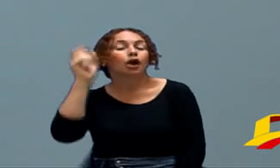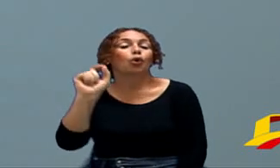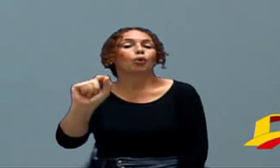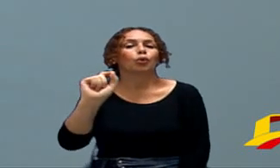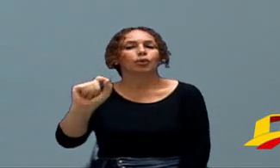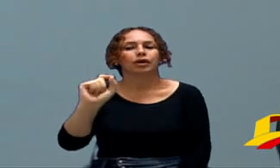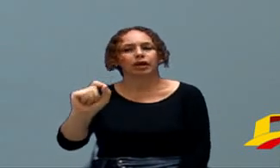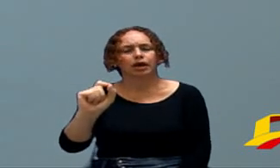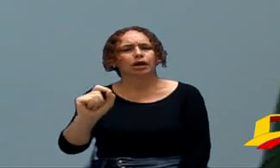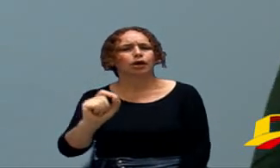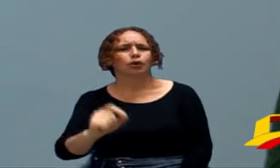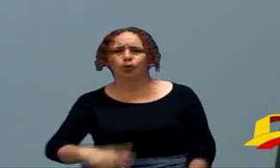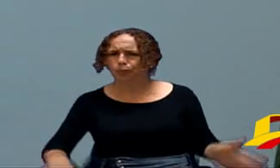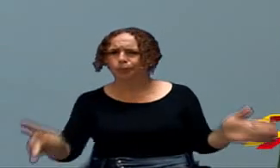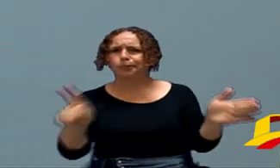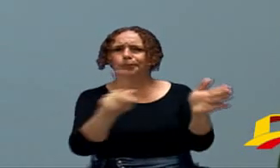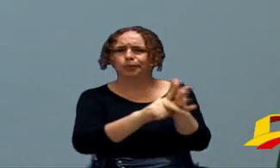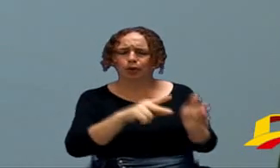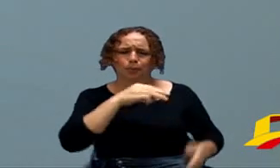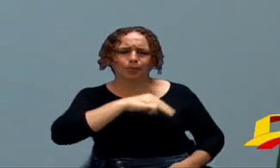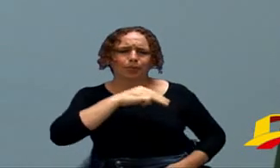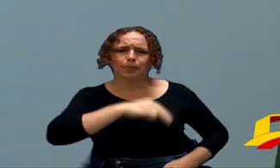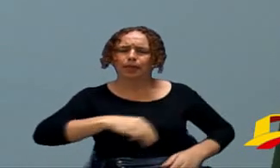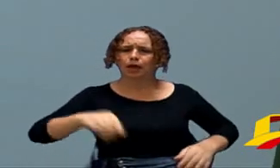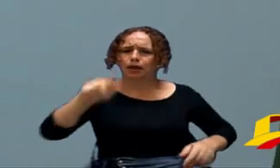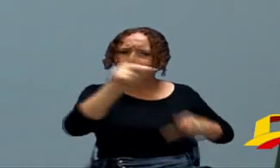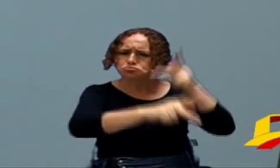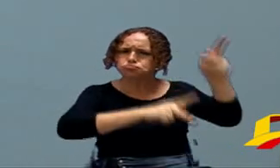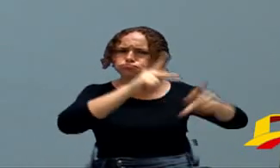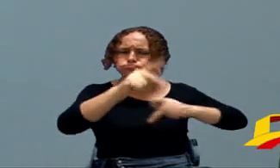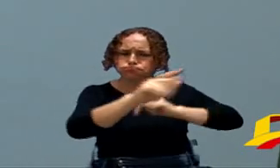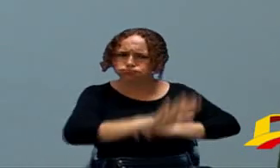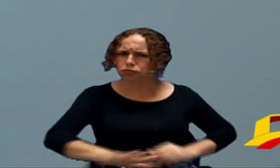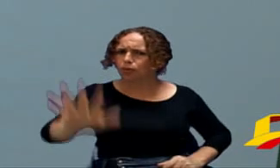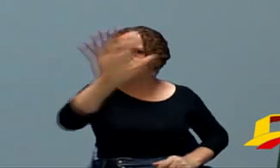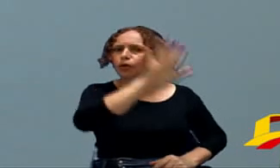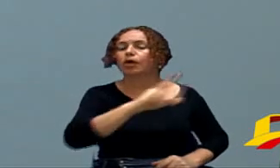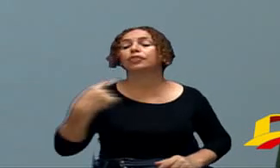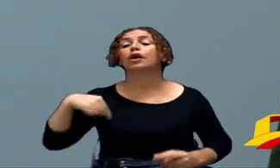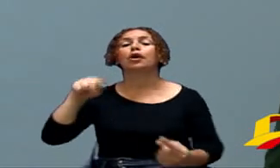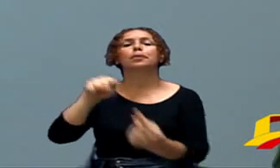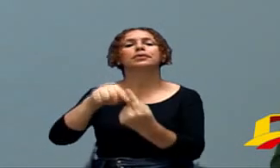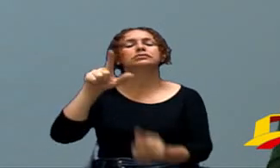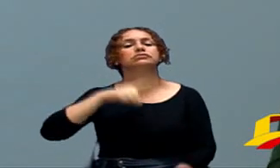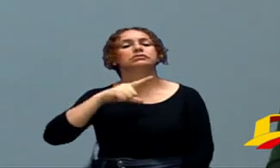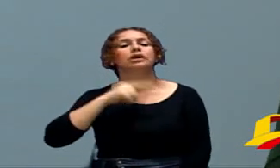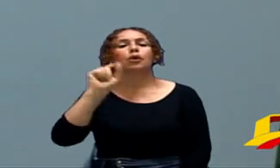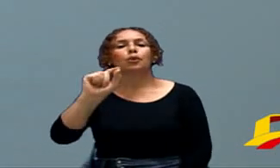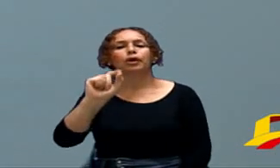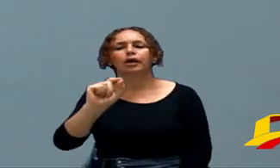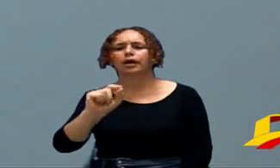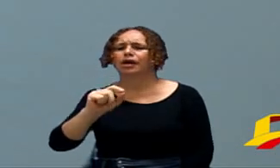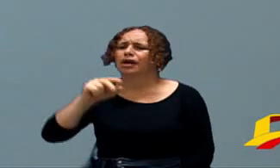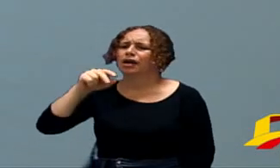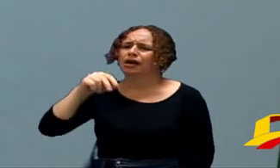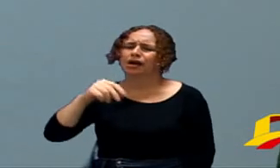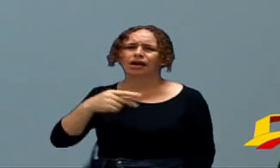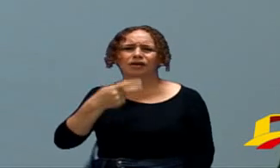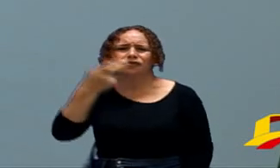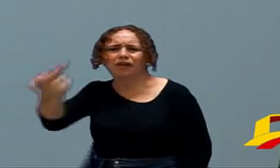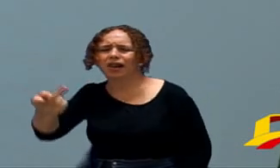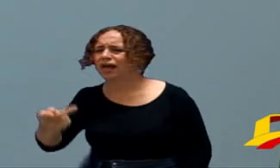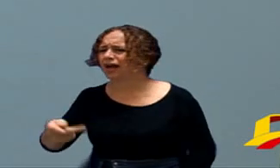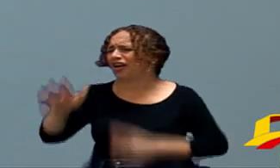Ministério Público, que o nosso objetivo é não falar fica Sandro, nem falar